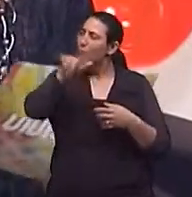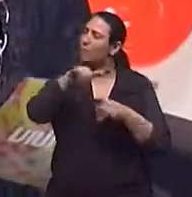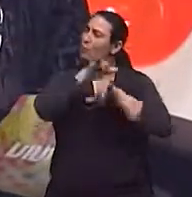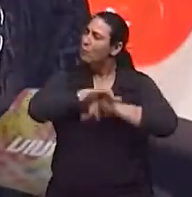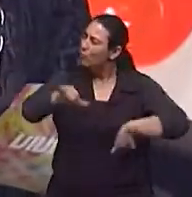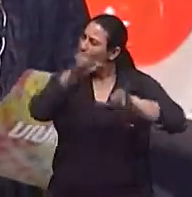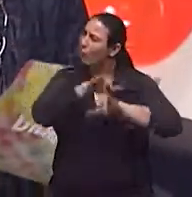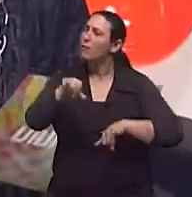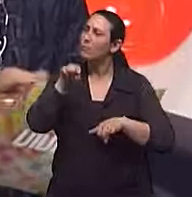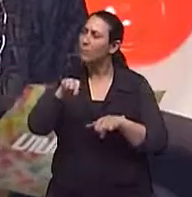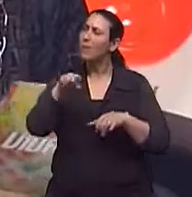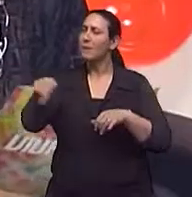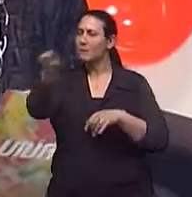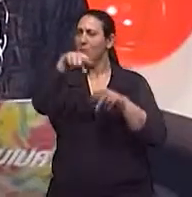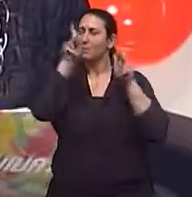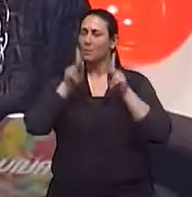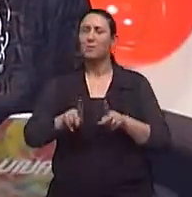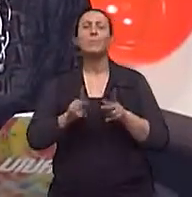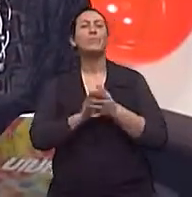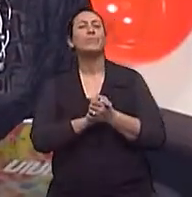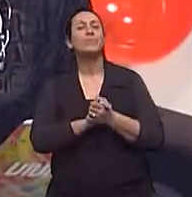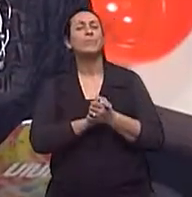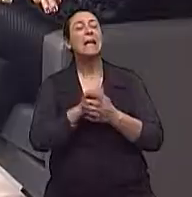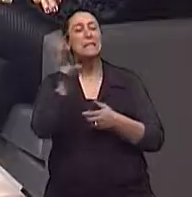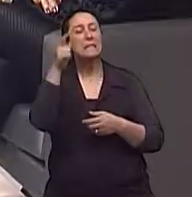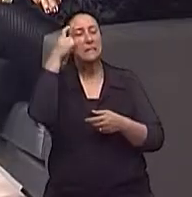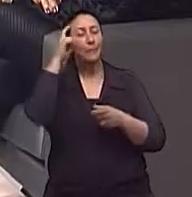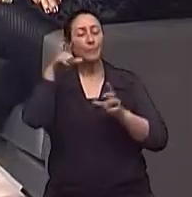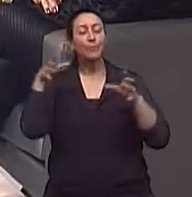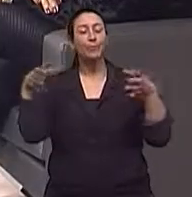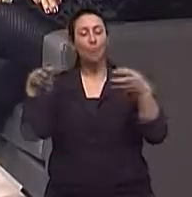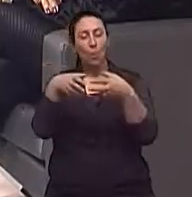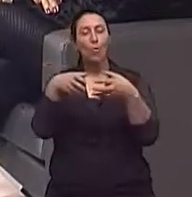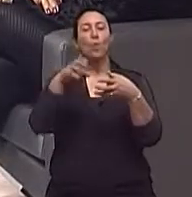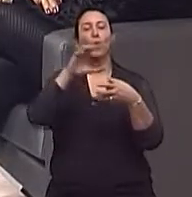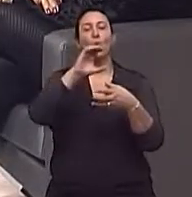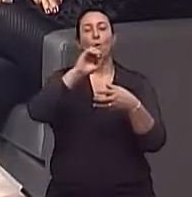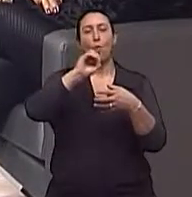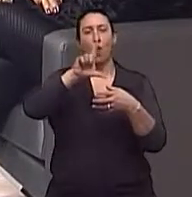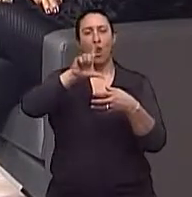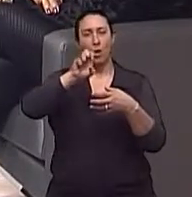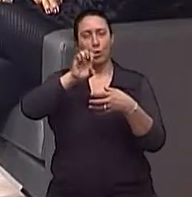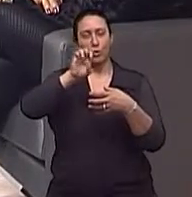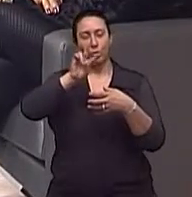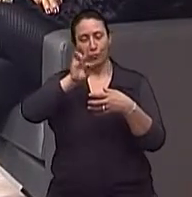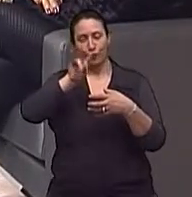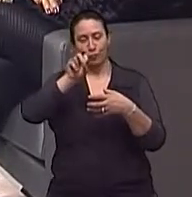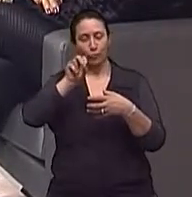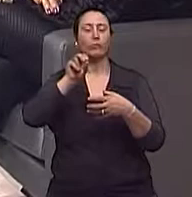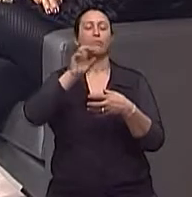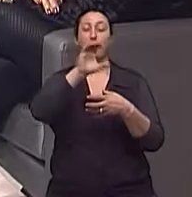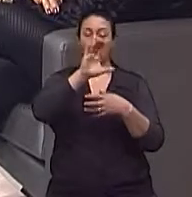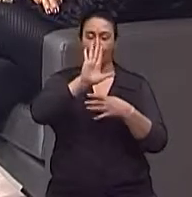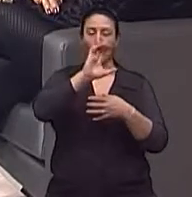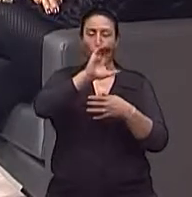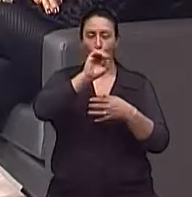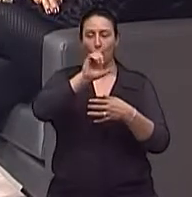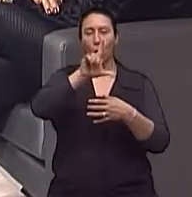para divulgar e isto para as pessoas né Ok o coletivo feminino floral é uma ONG que